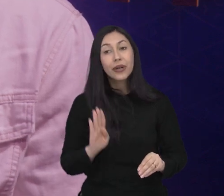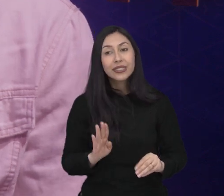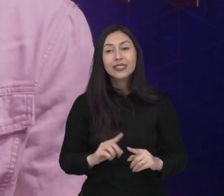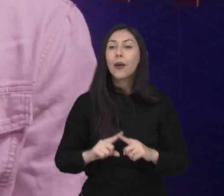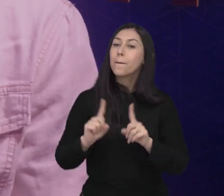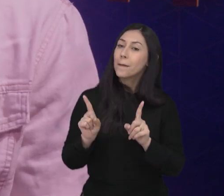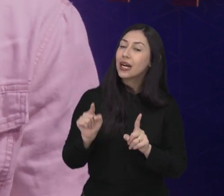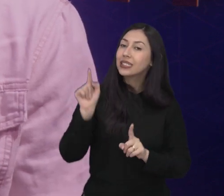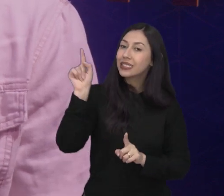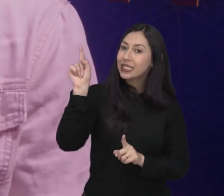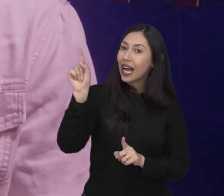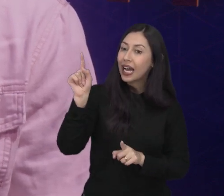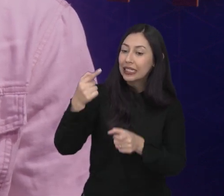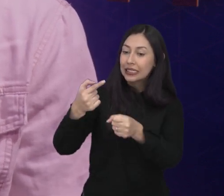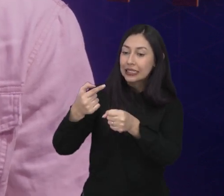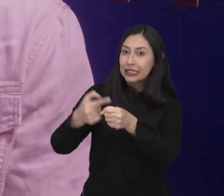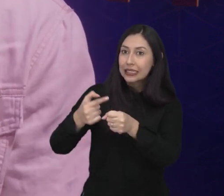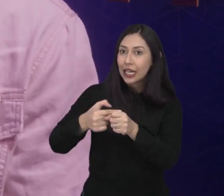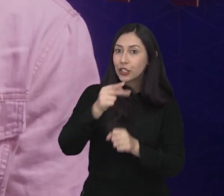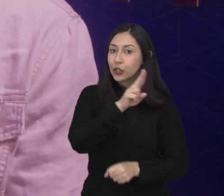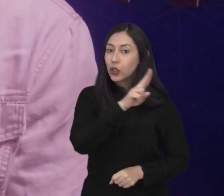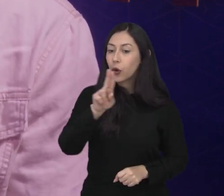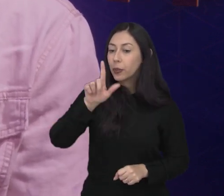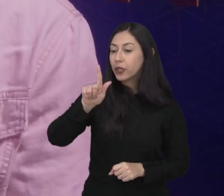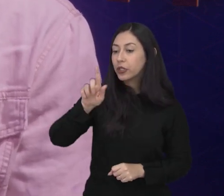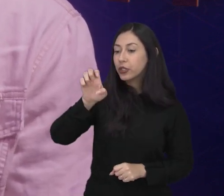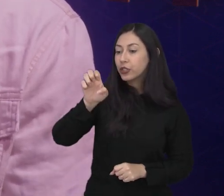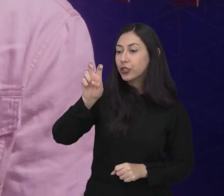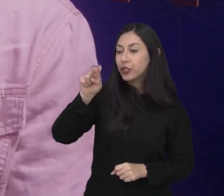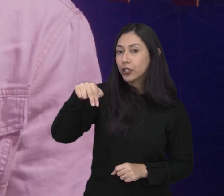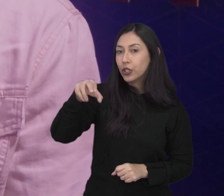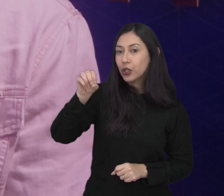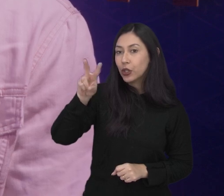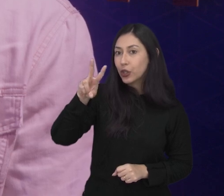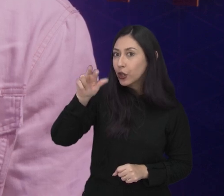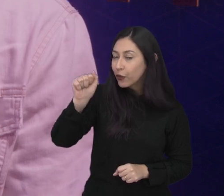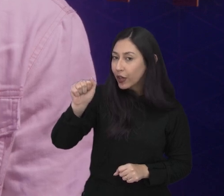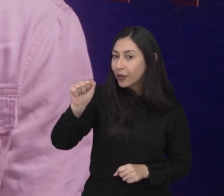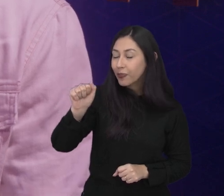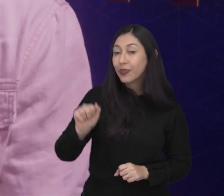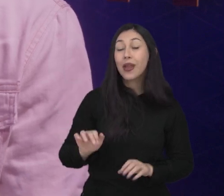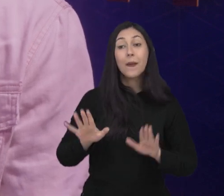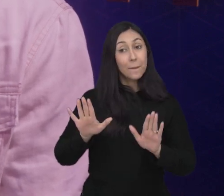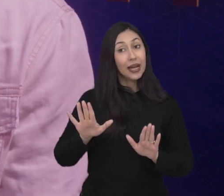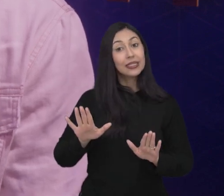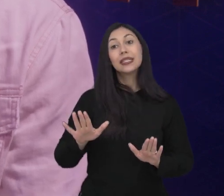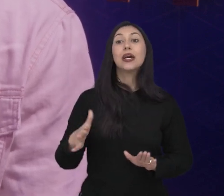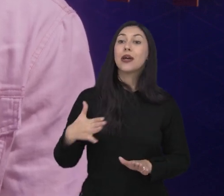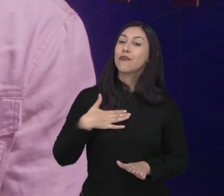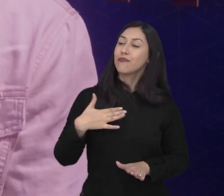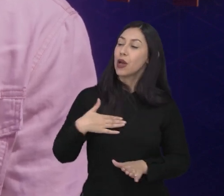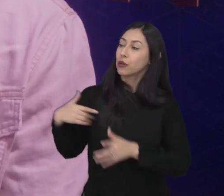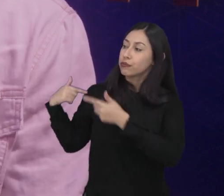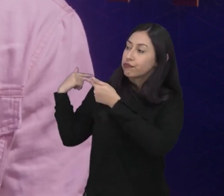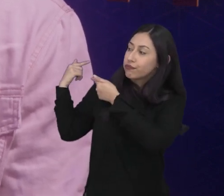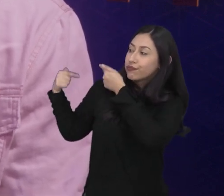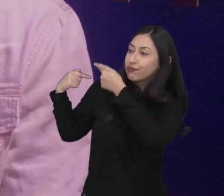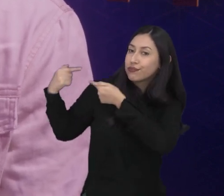curiosidade, que eles partiram do porto de Gênova, da Itália, para vir aqui para o Brasil. E eu também